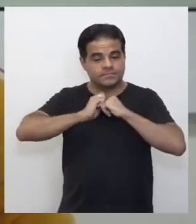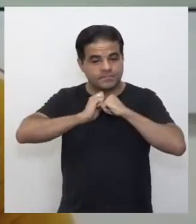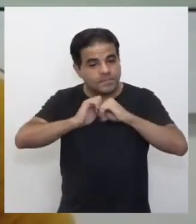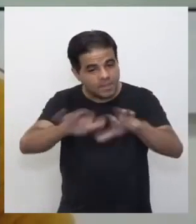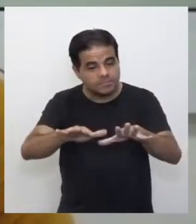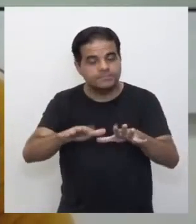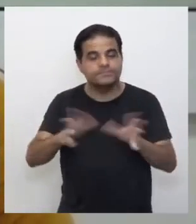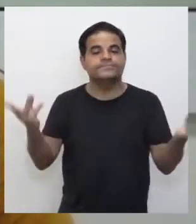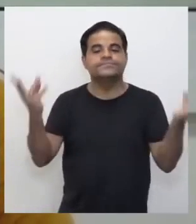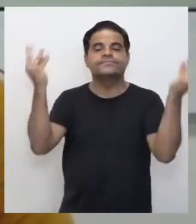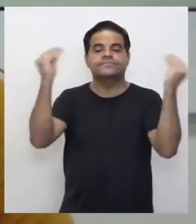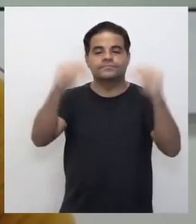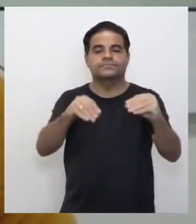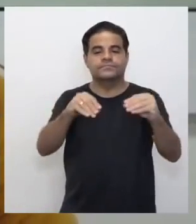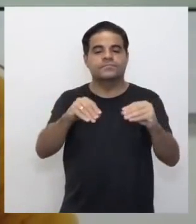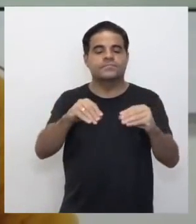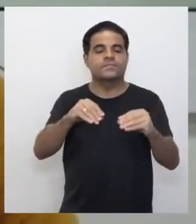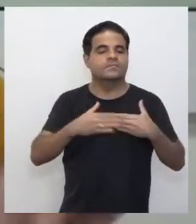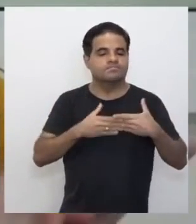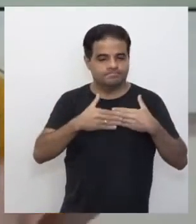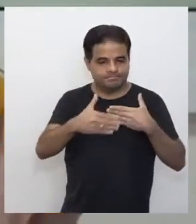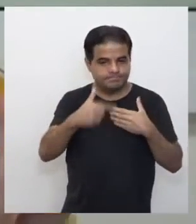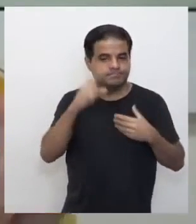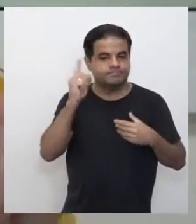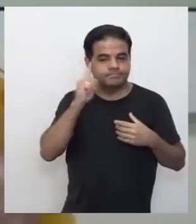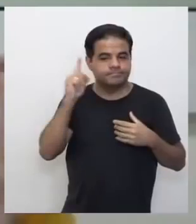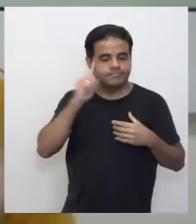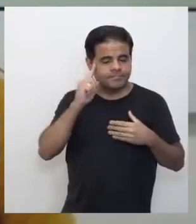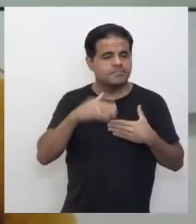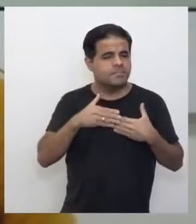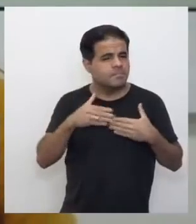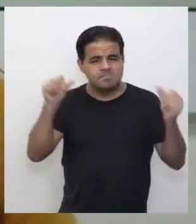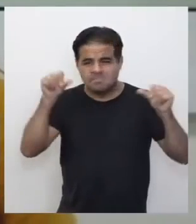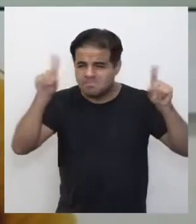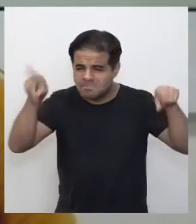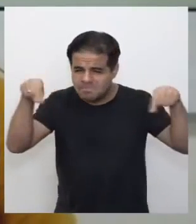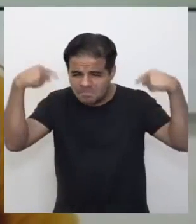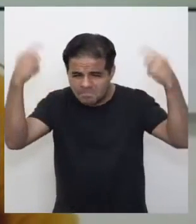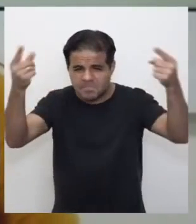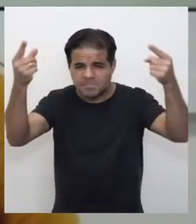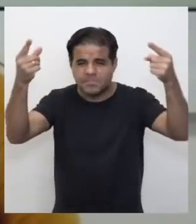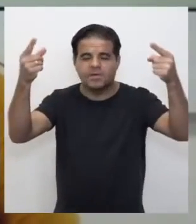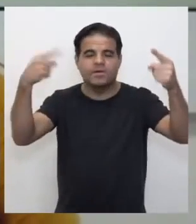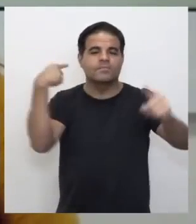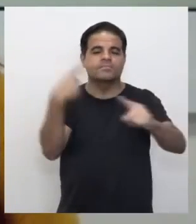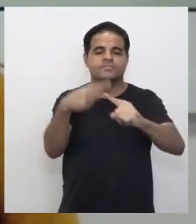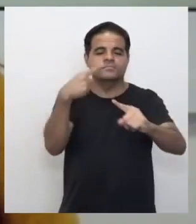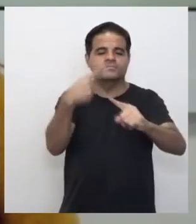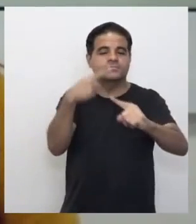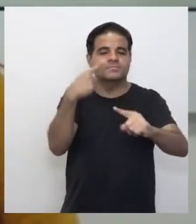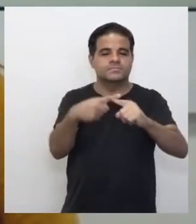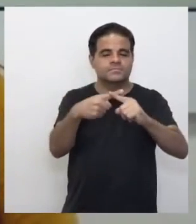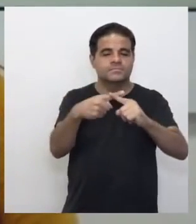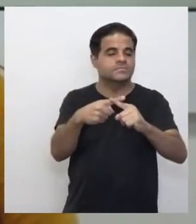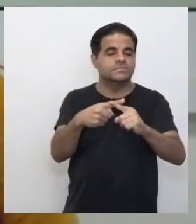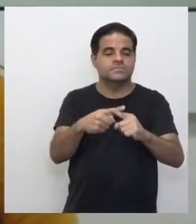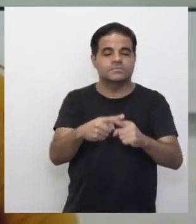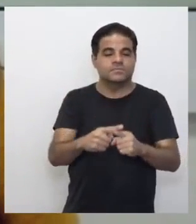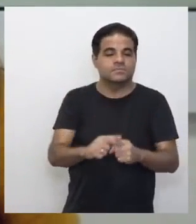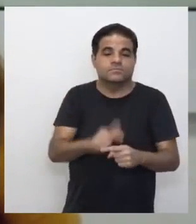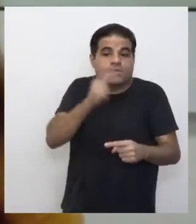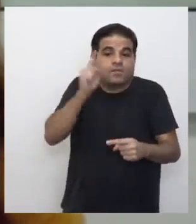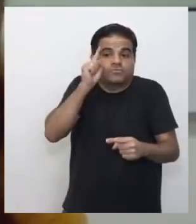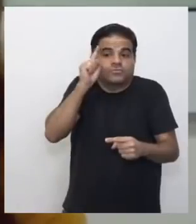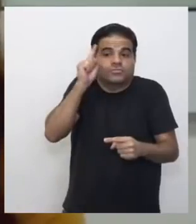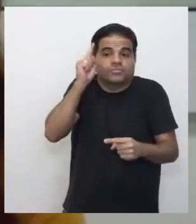se cotidianizou ainda mais, porque não há dia